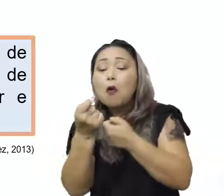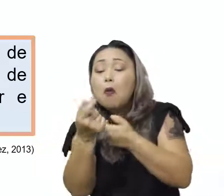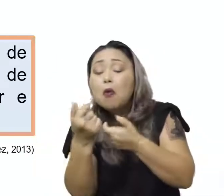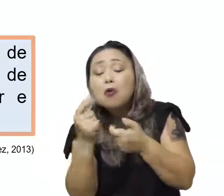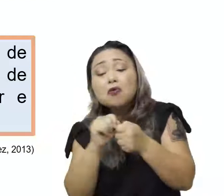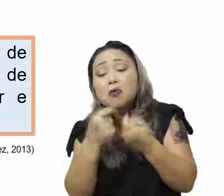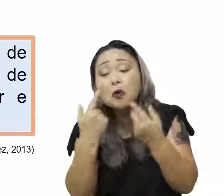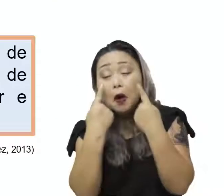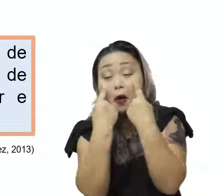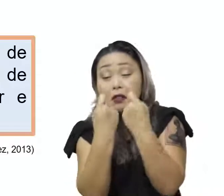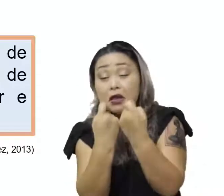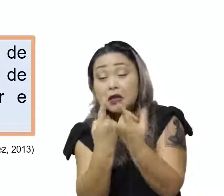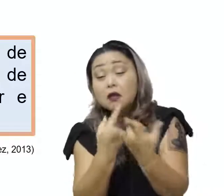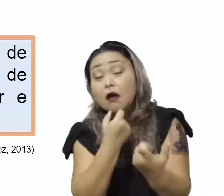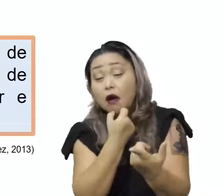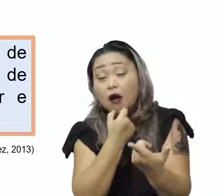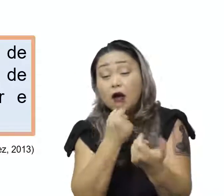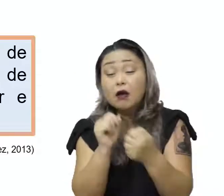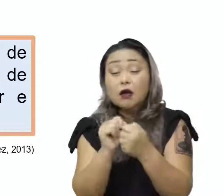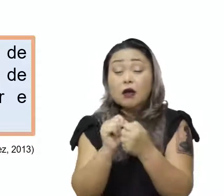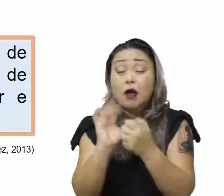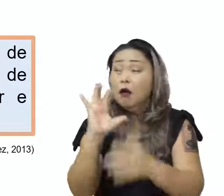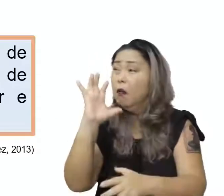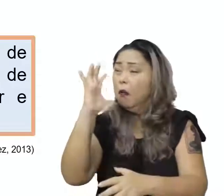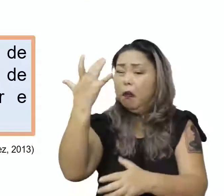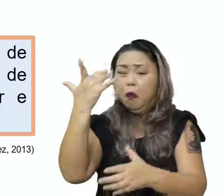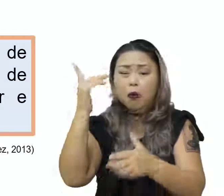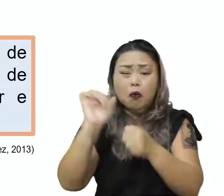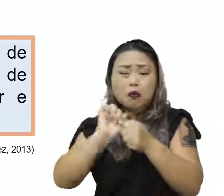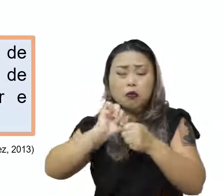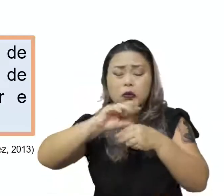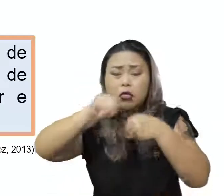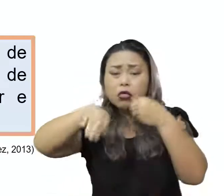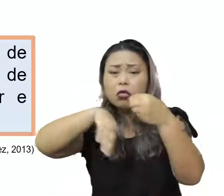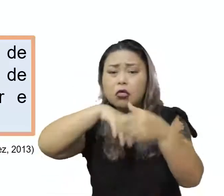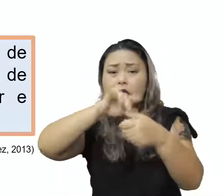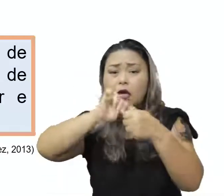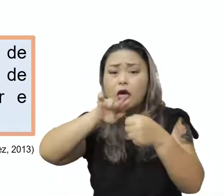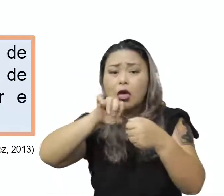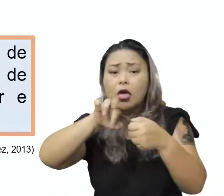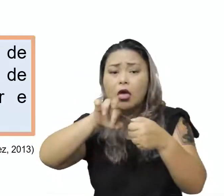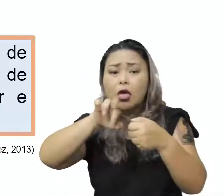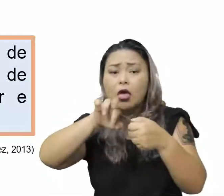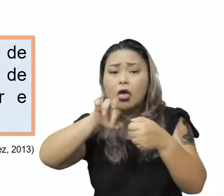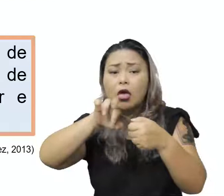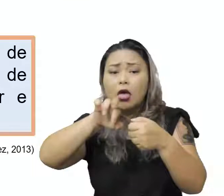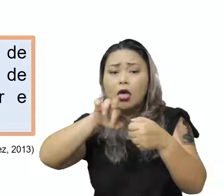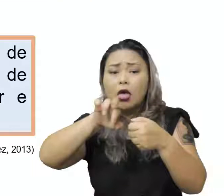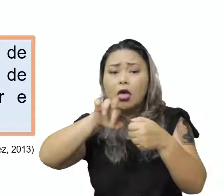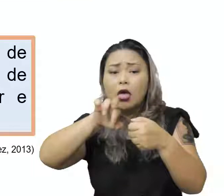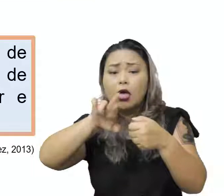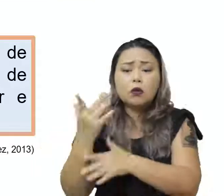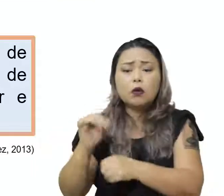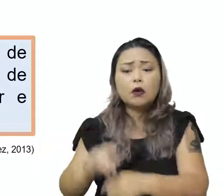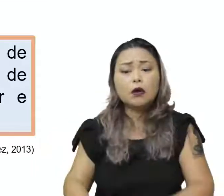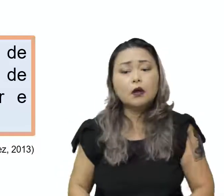ingleses, pois o clima temperado limitava o cultivo de gêneros agrícolas